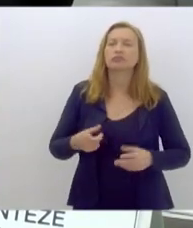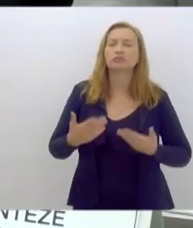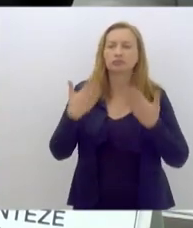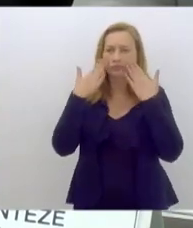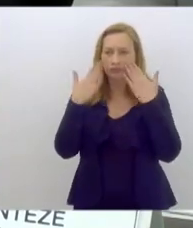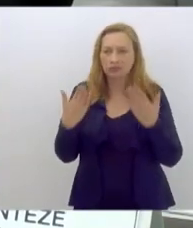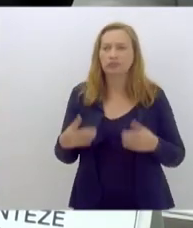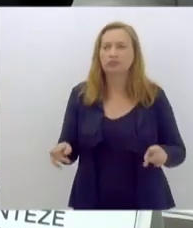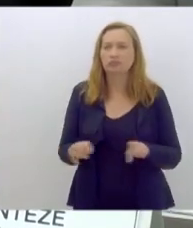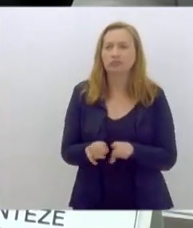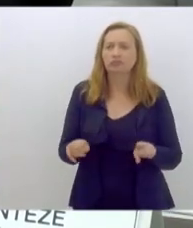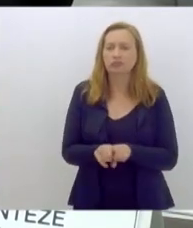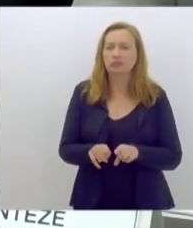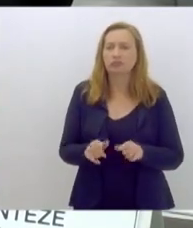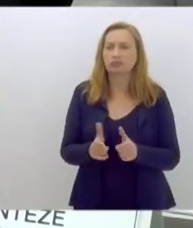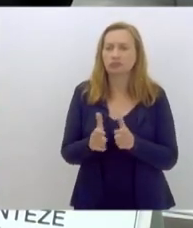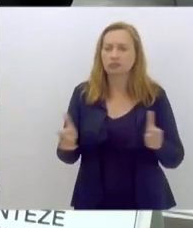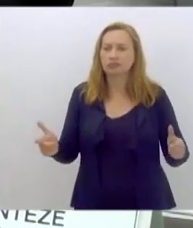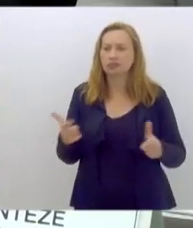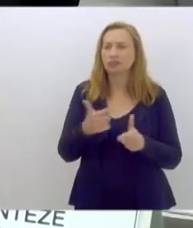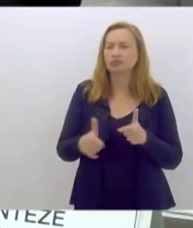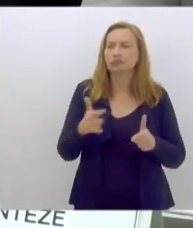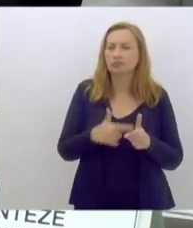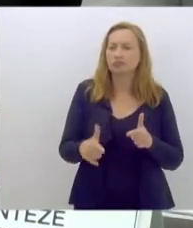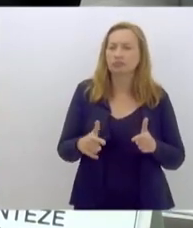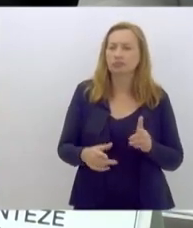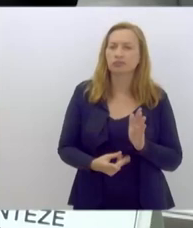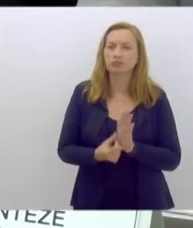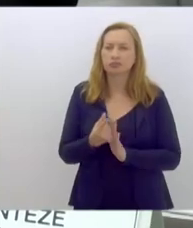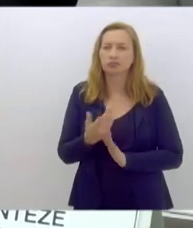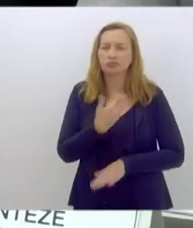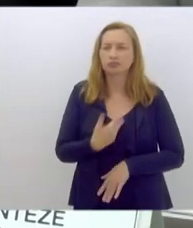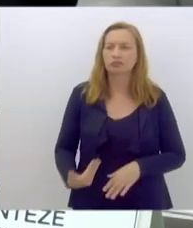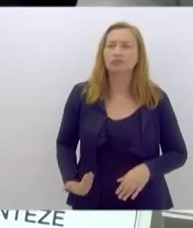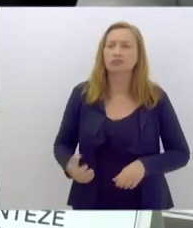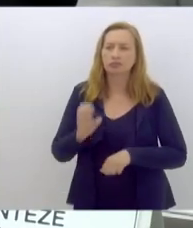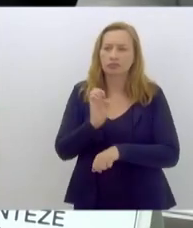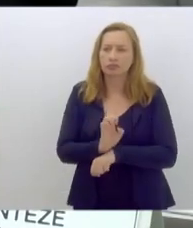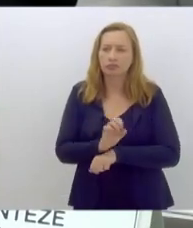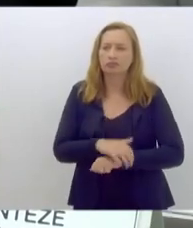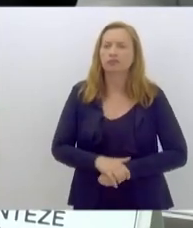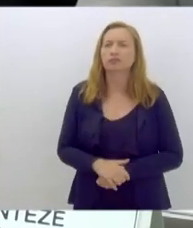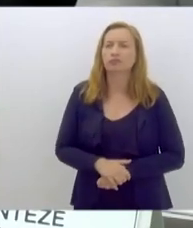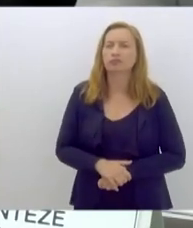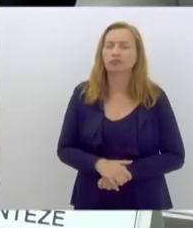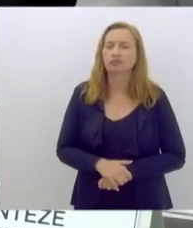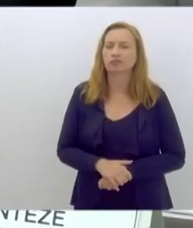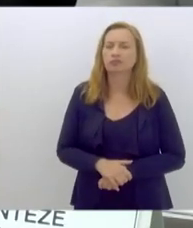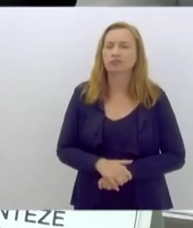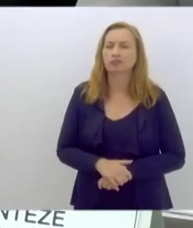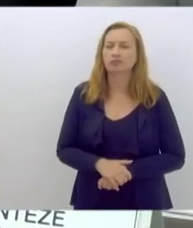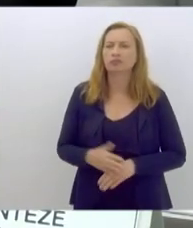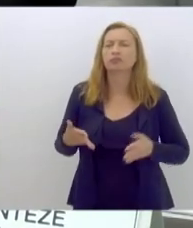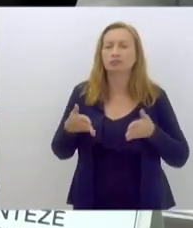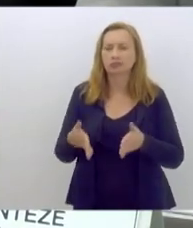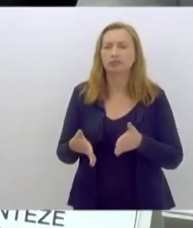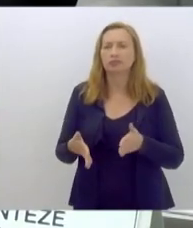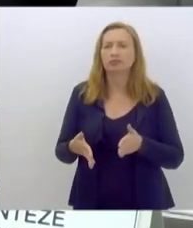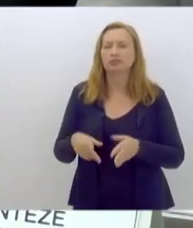apresentamos que o grande problema das Finanças Públicas Estadual ele está centrado no